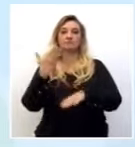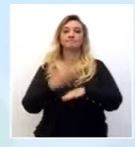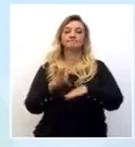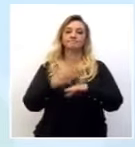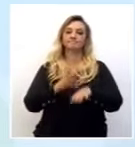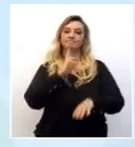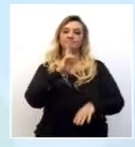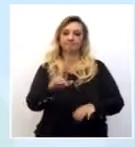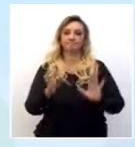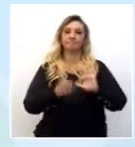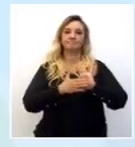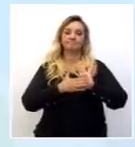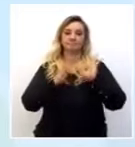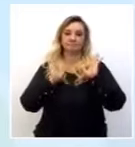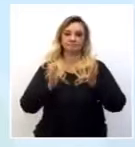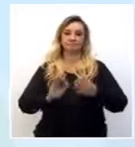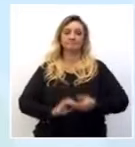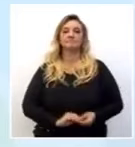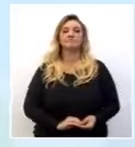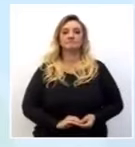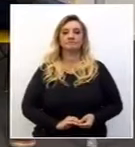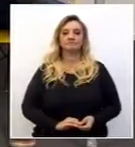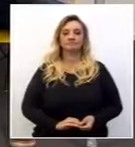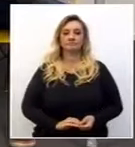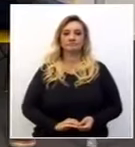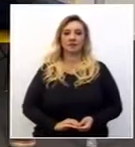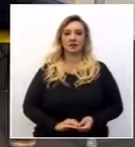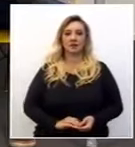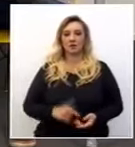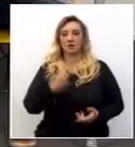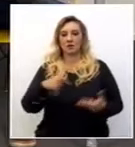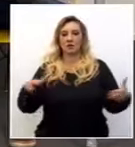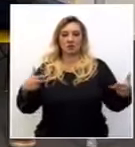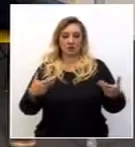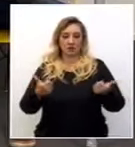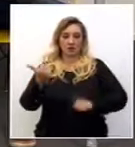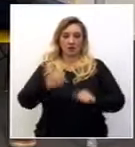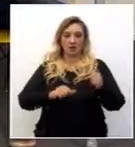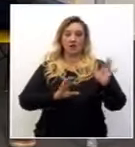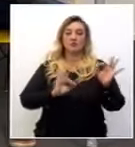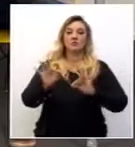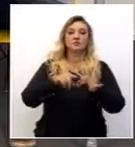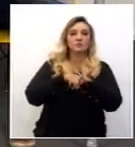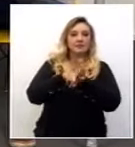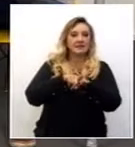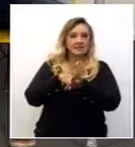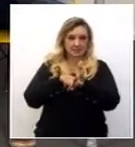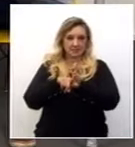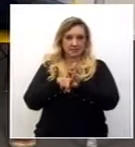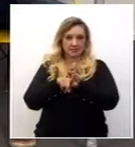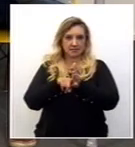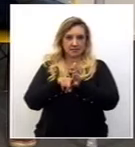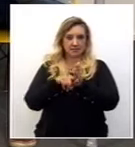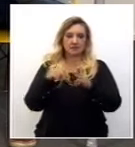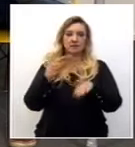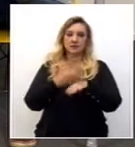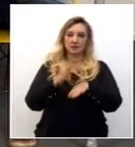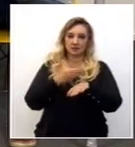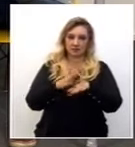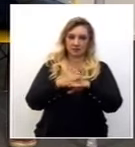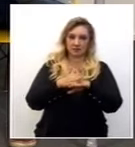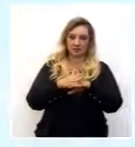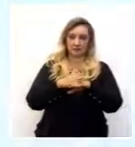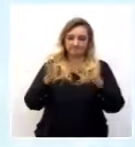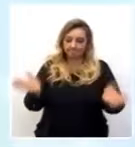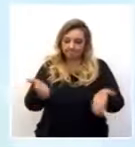atividades propostas. Outro ponto de atenção na avaliação é projetos e pesquisas. A atividade visa